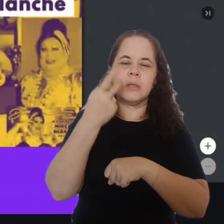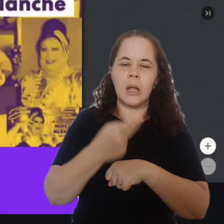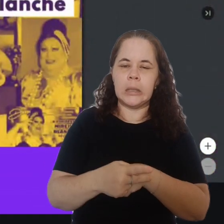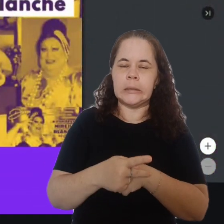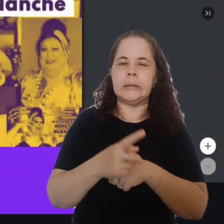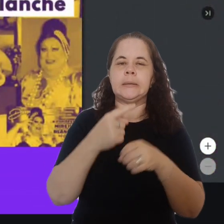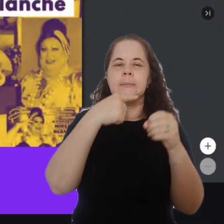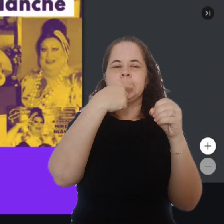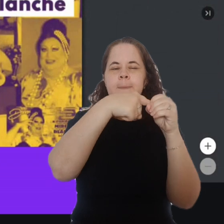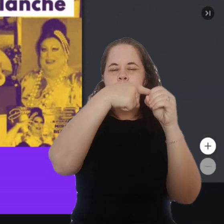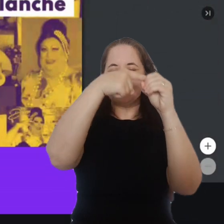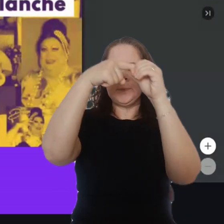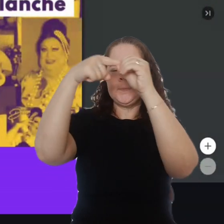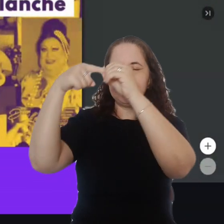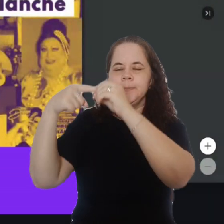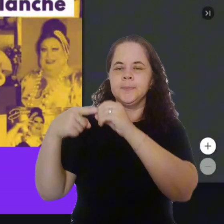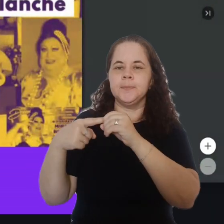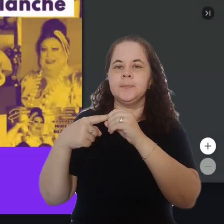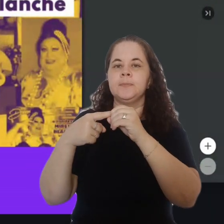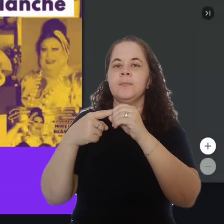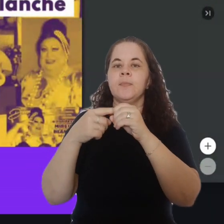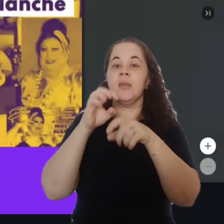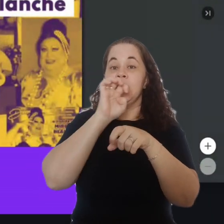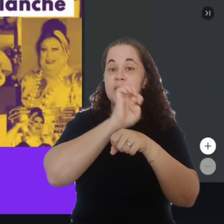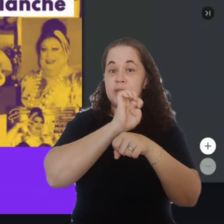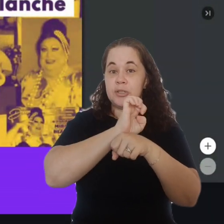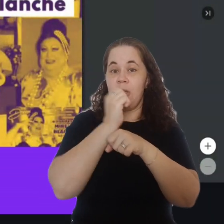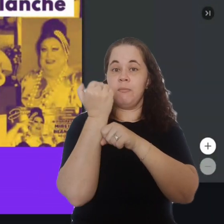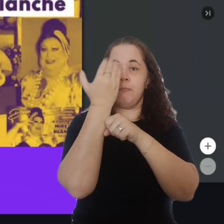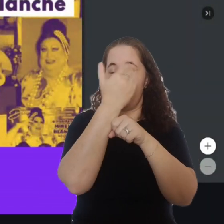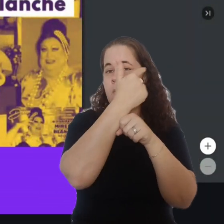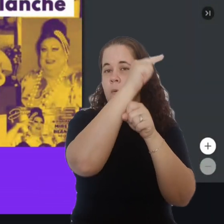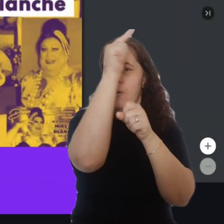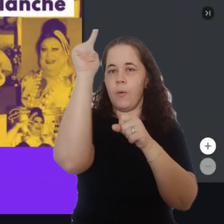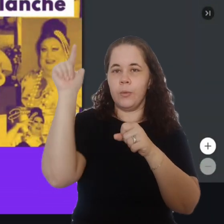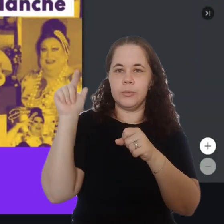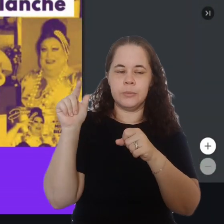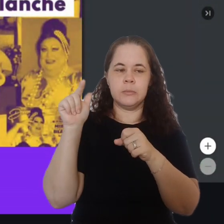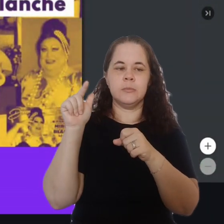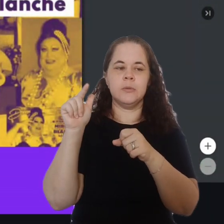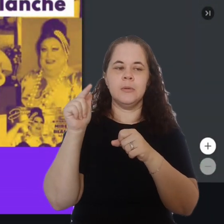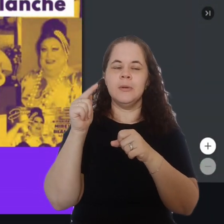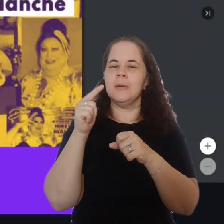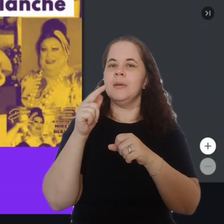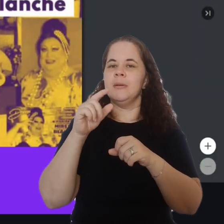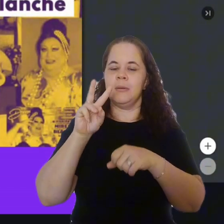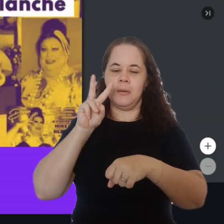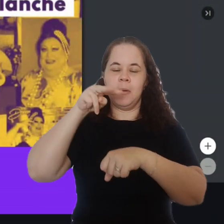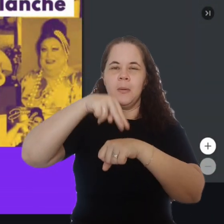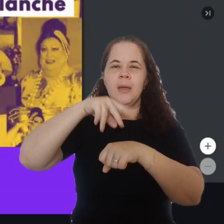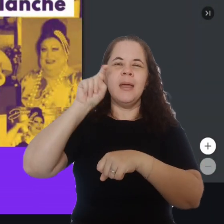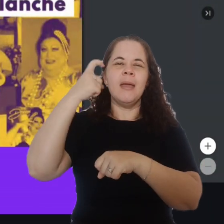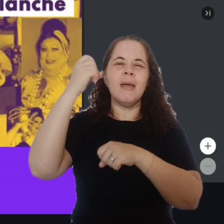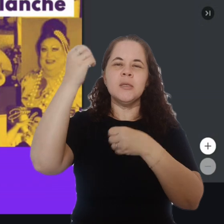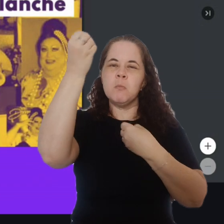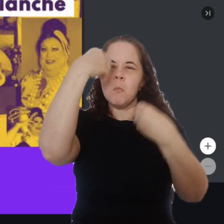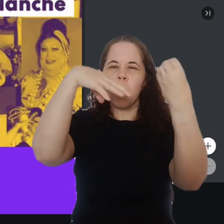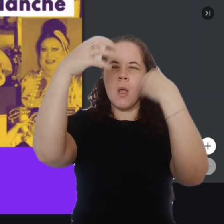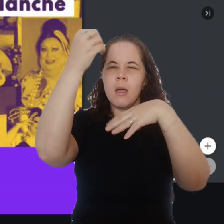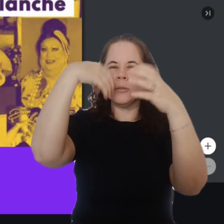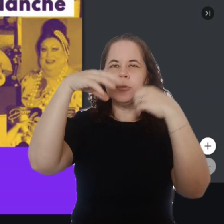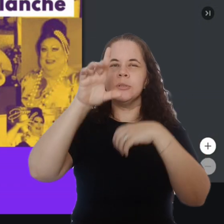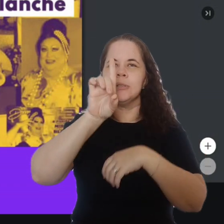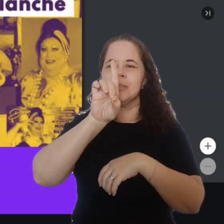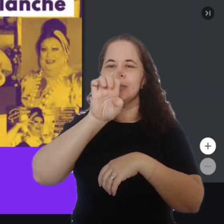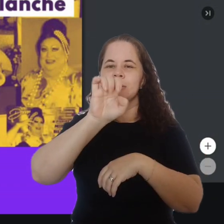municípios do Ceará, em outros estados e conquistou um espaço como apresentadora na Boate Divine, que não existe mais a boate,